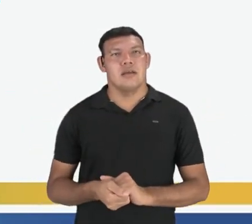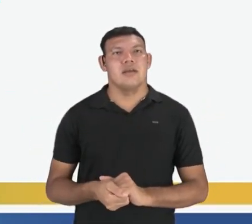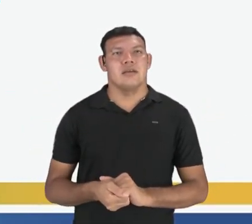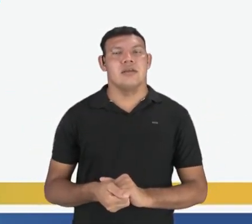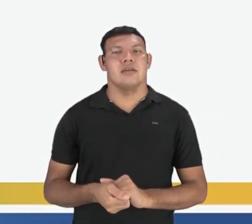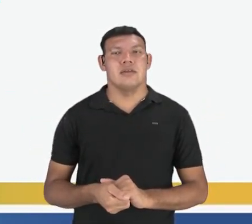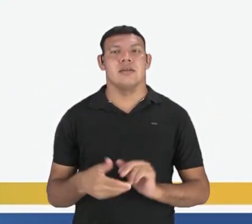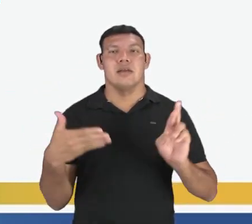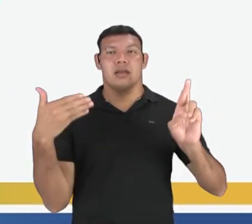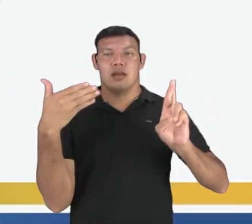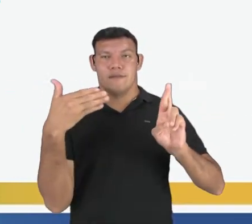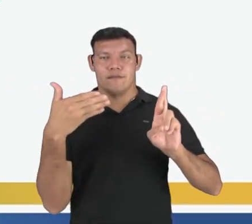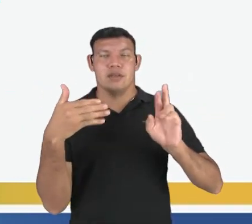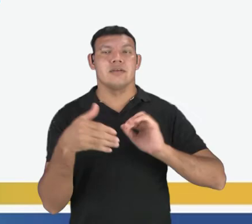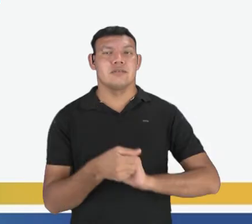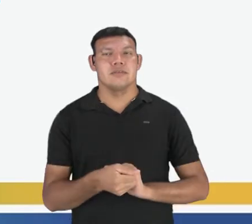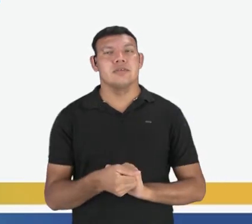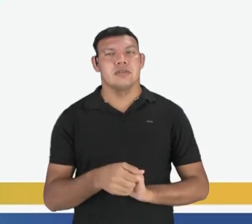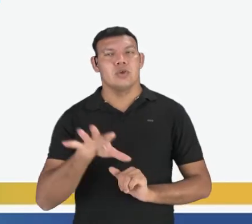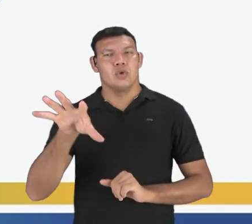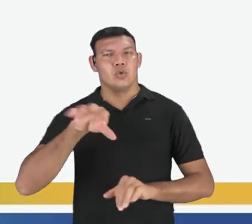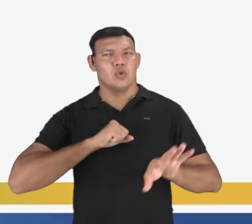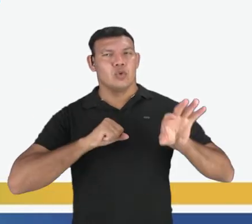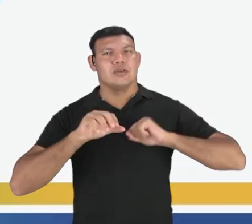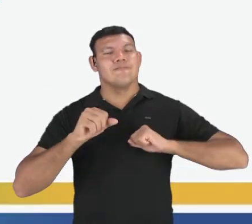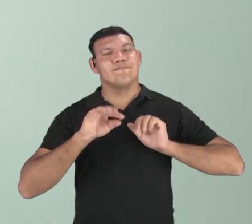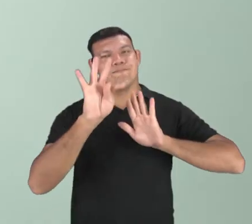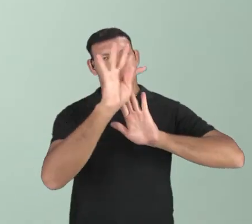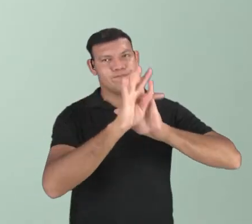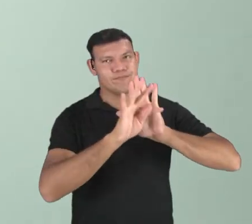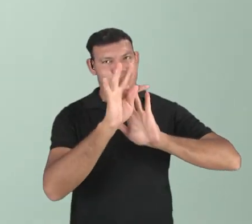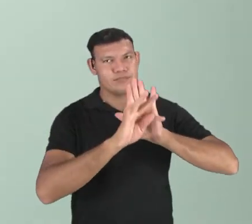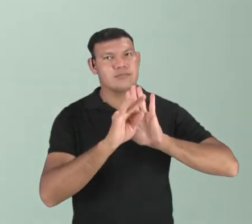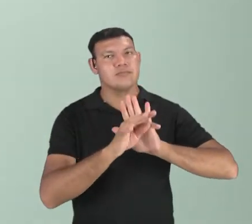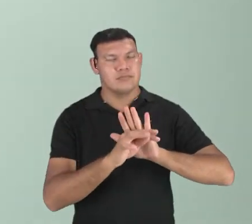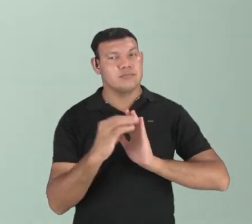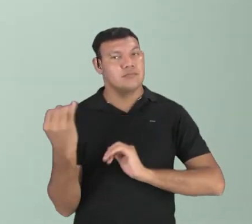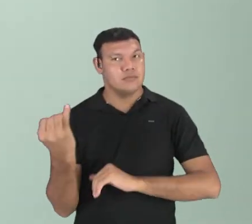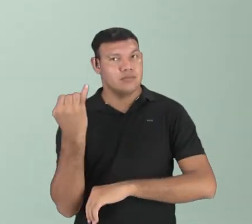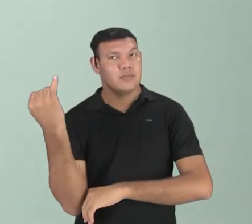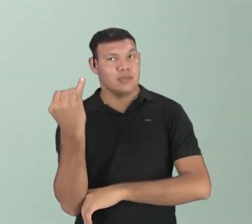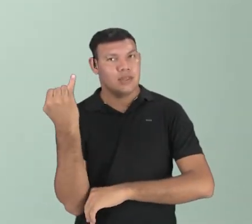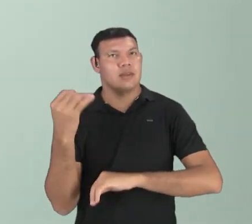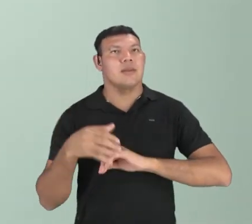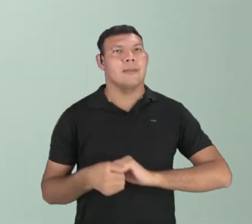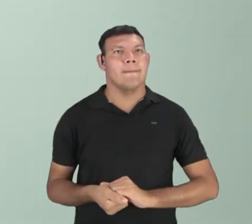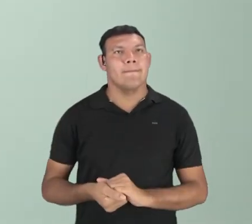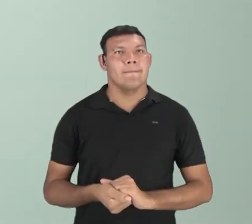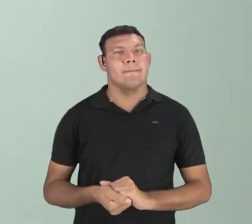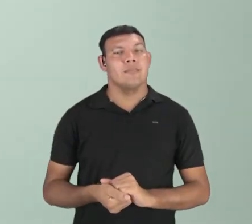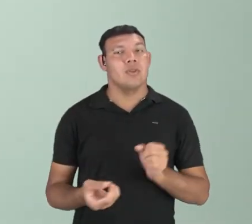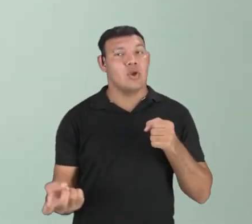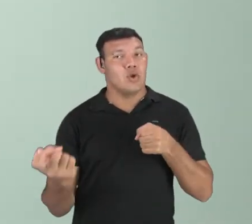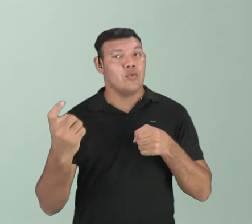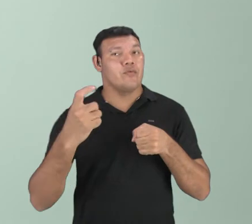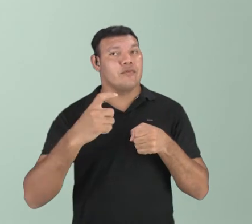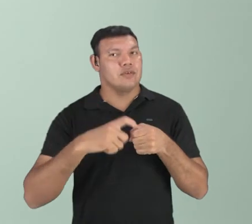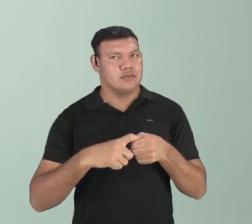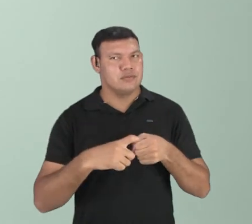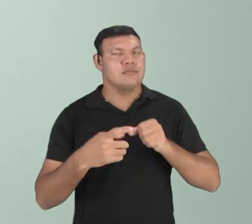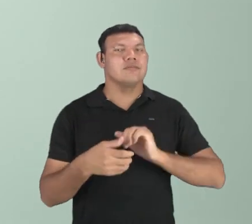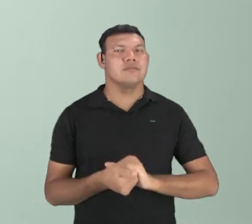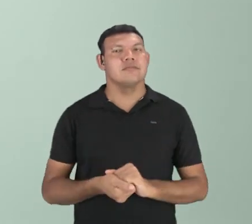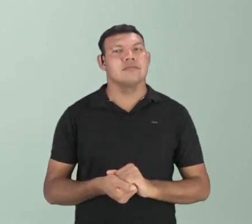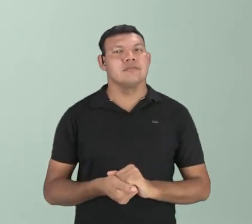de onde a gente pôde adquirir esse conhecimento, né, esse texto que foi muito importante. Estamos